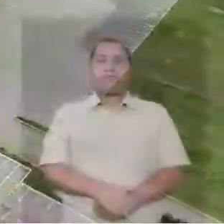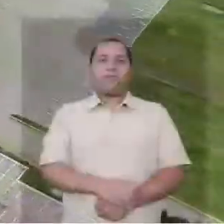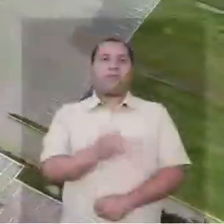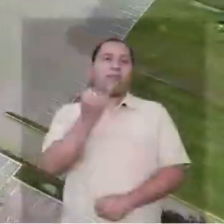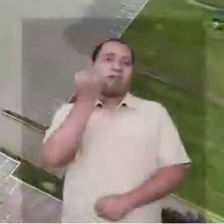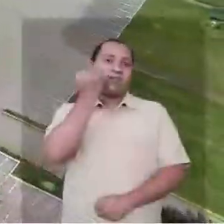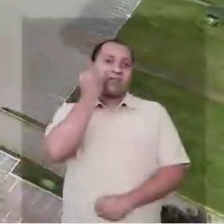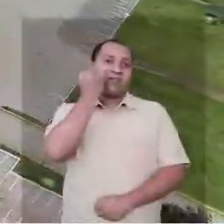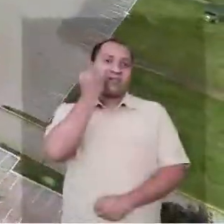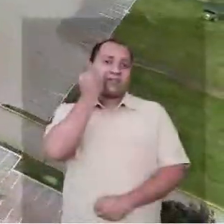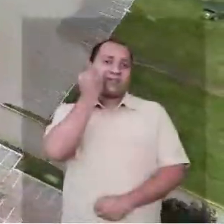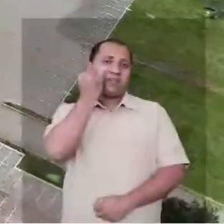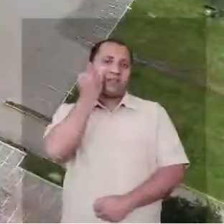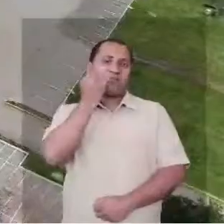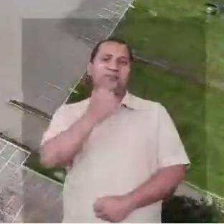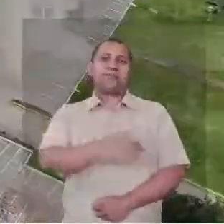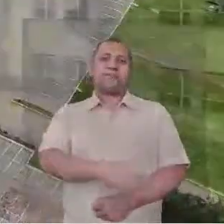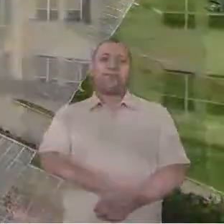Itaqui.